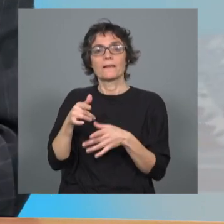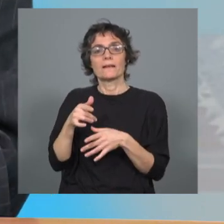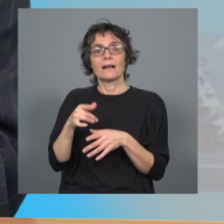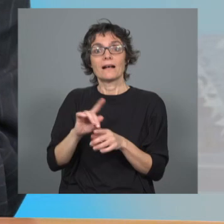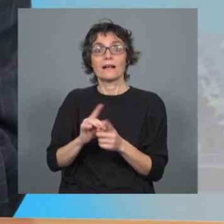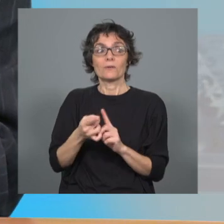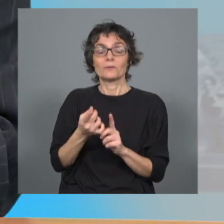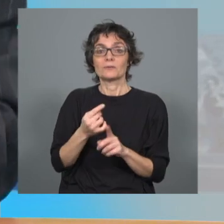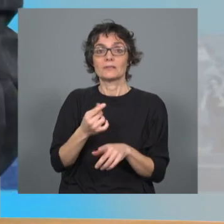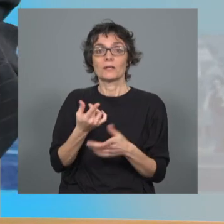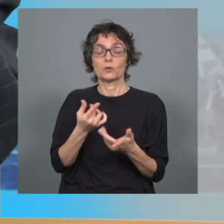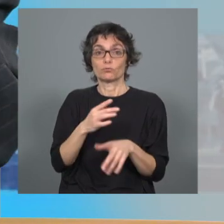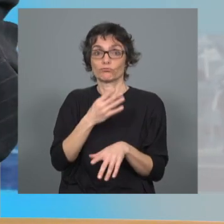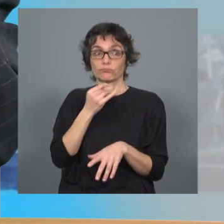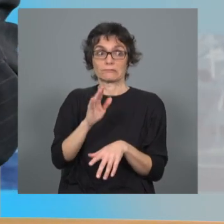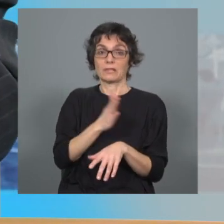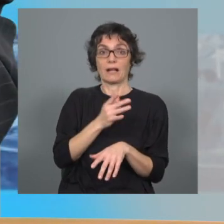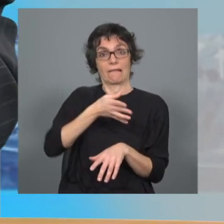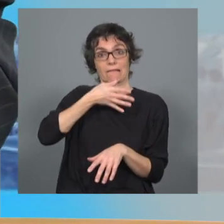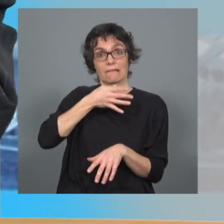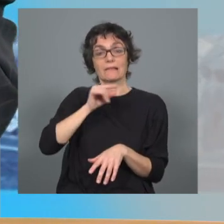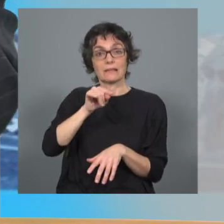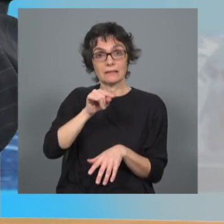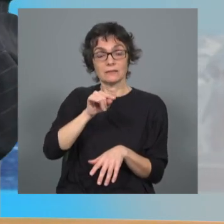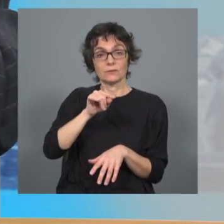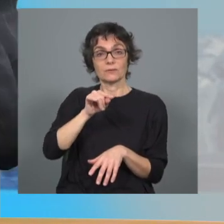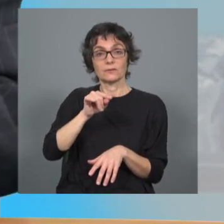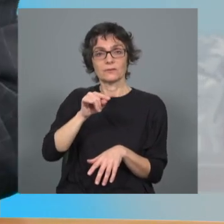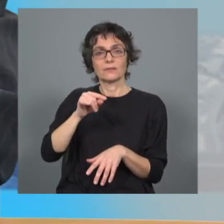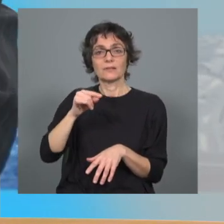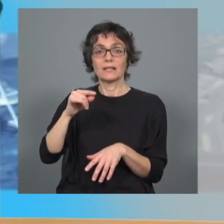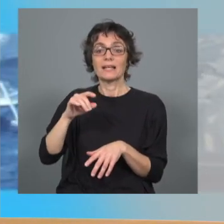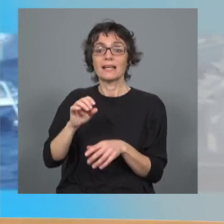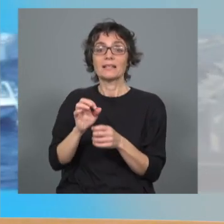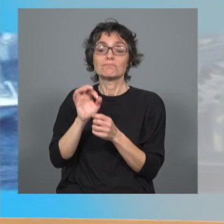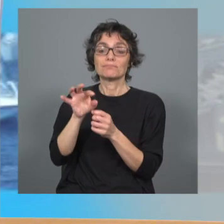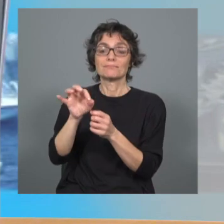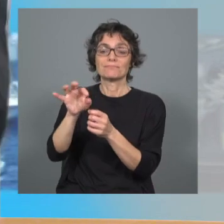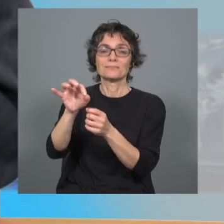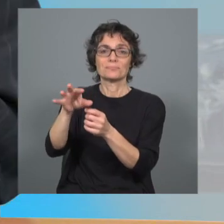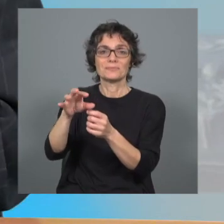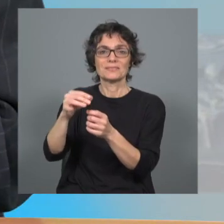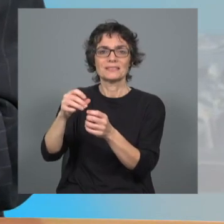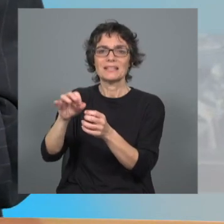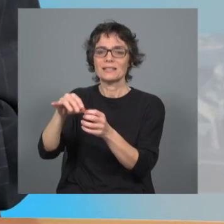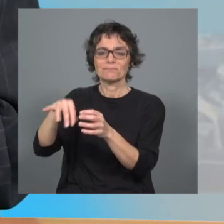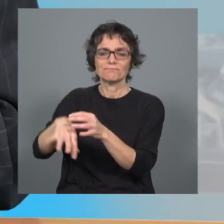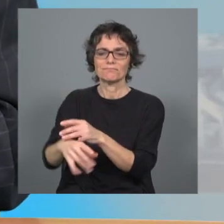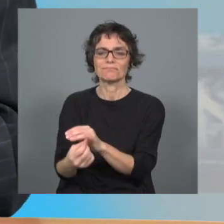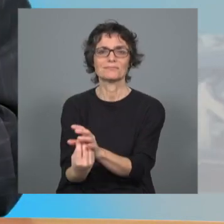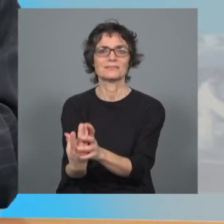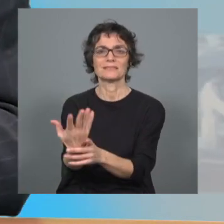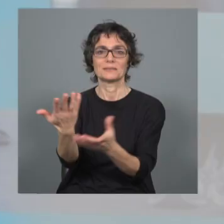os traços daquilo que depois o próprio Jesus vai viver ao longo dos dias que, com esta cerimónia,